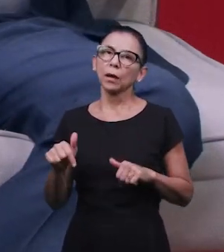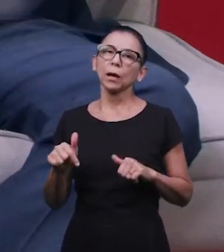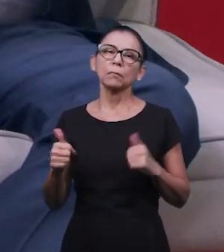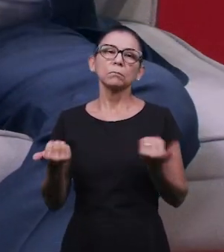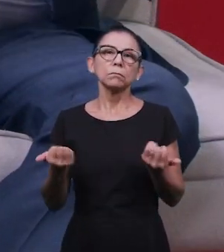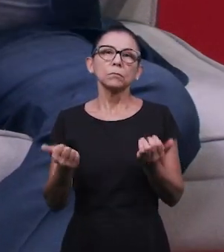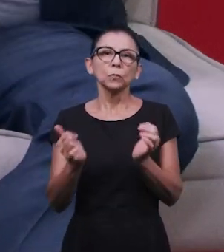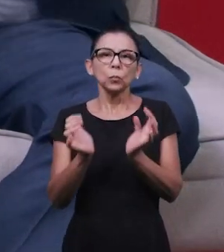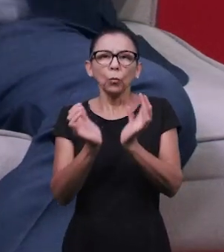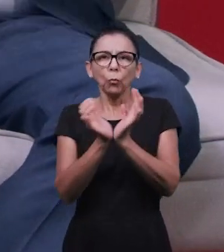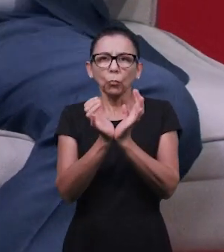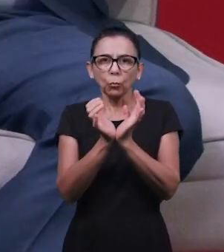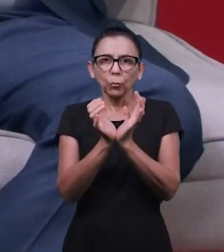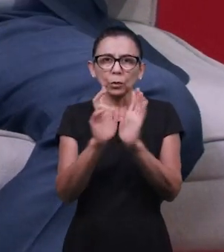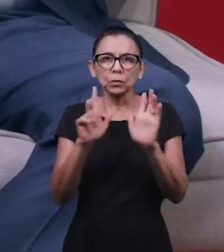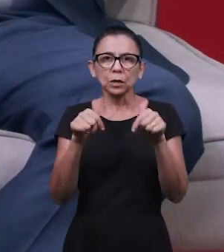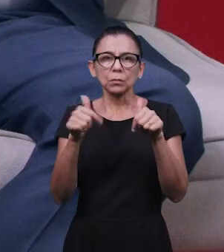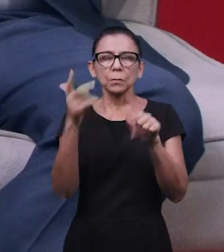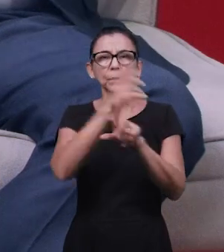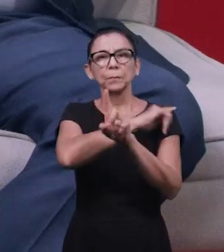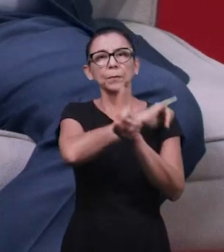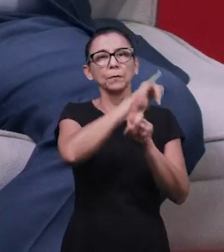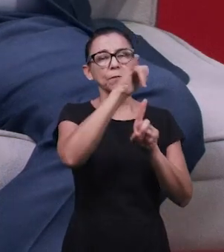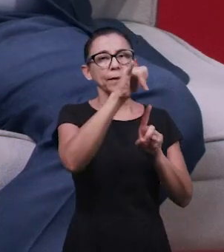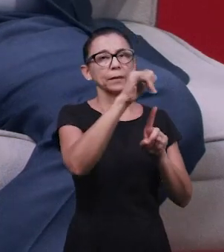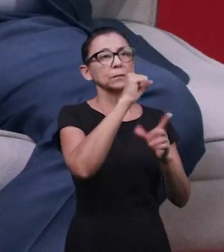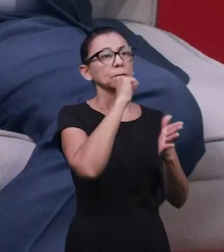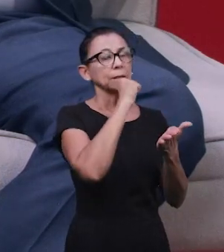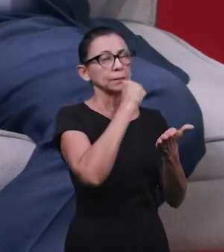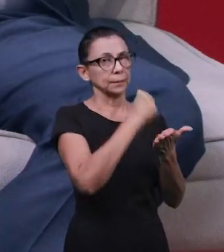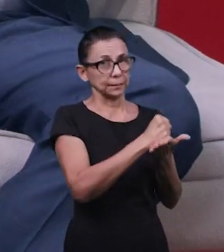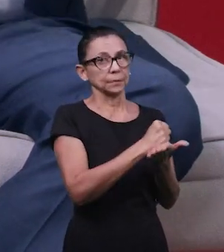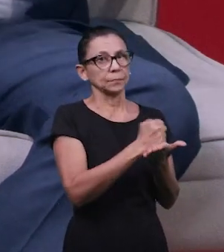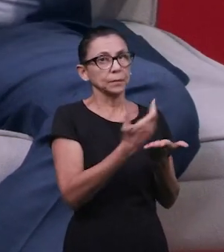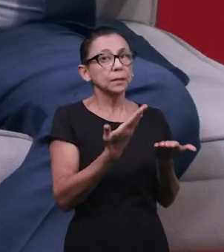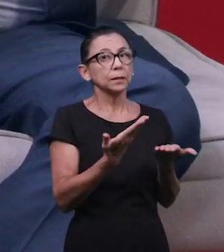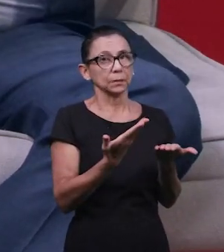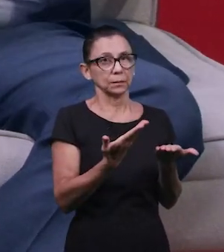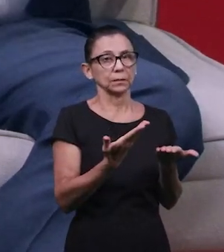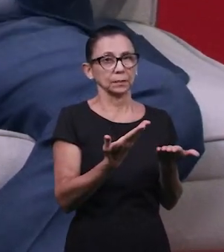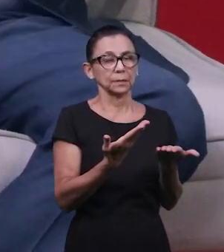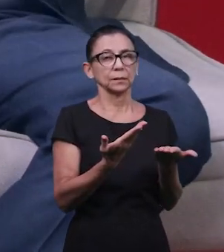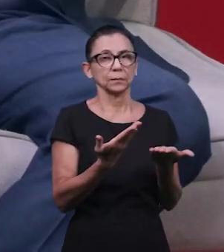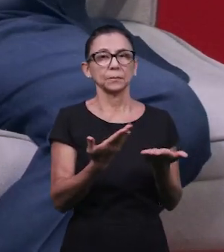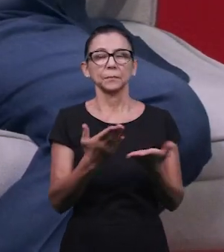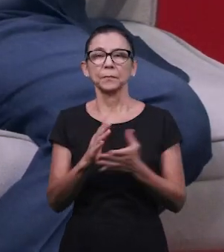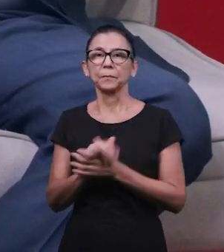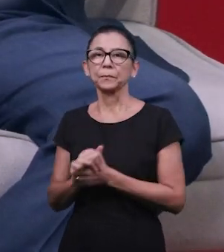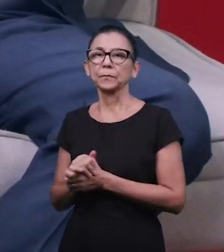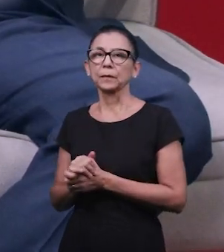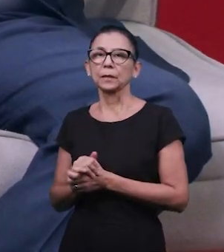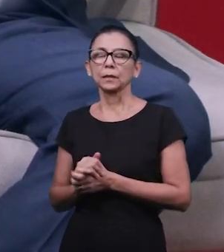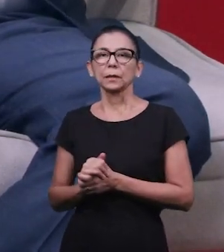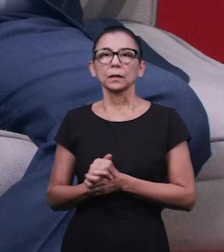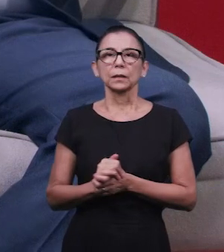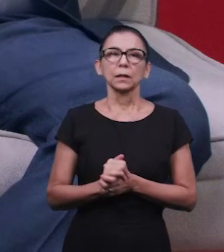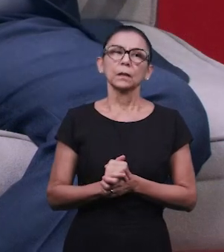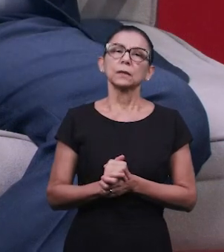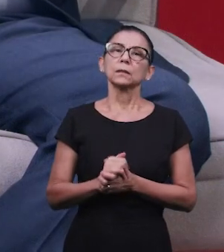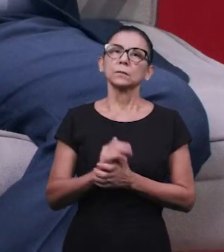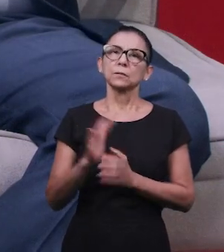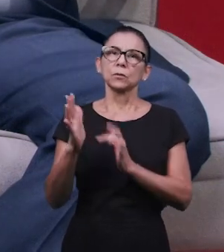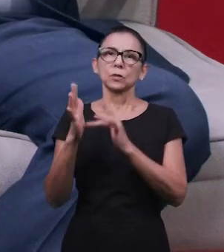de toda a nossa fé, é o alicerce. Então, na verdade, a palavra de